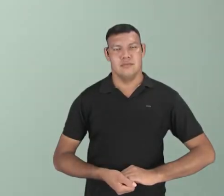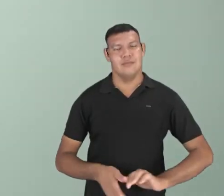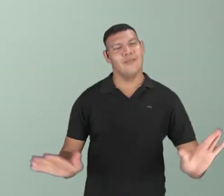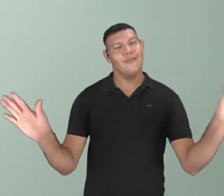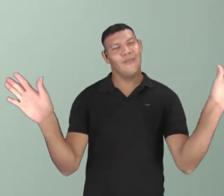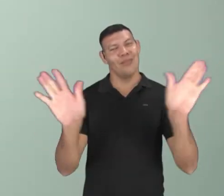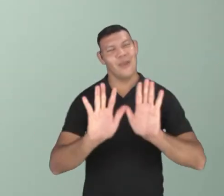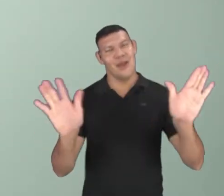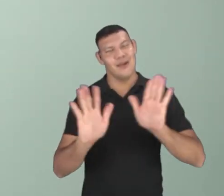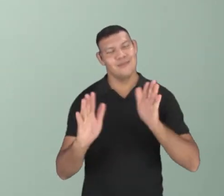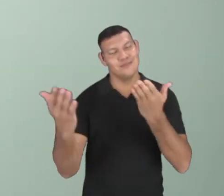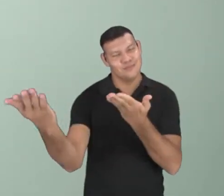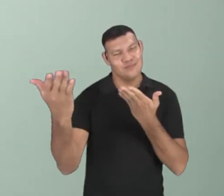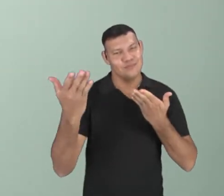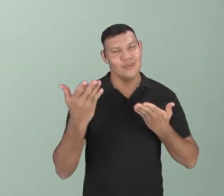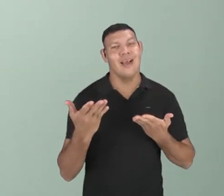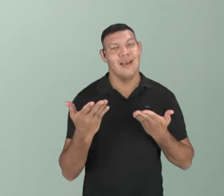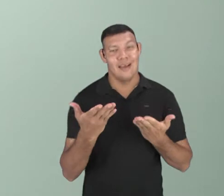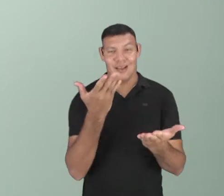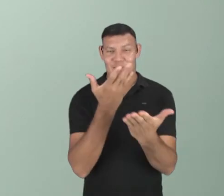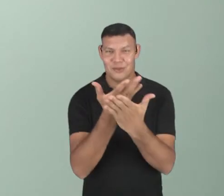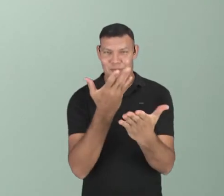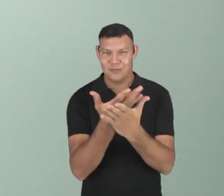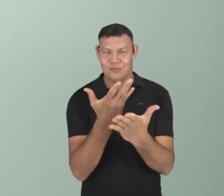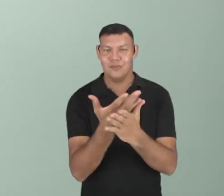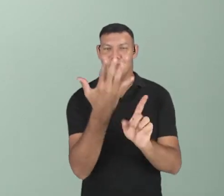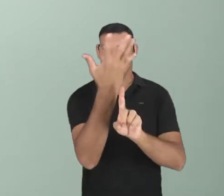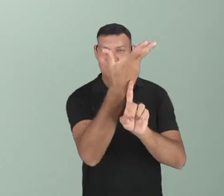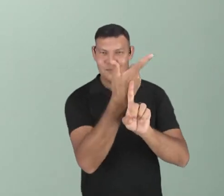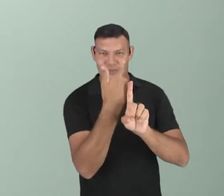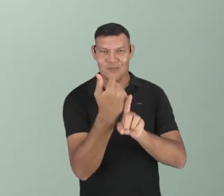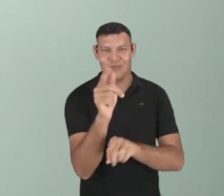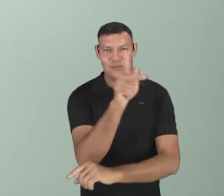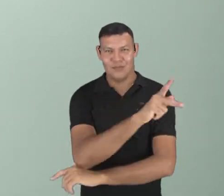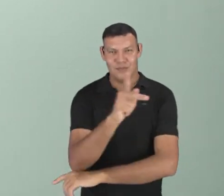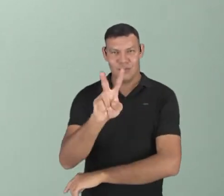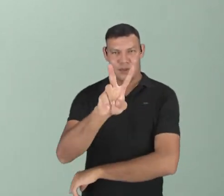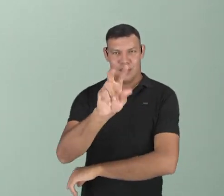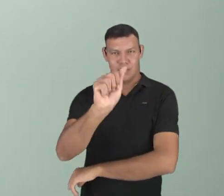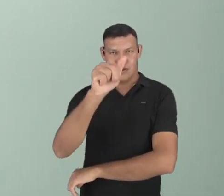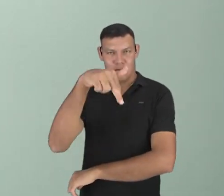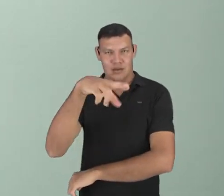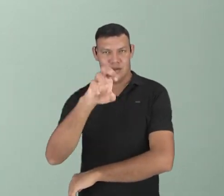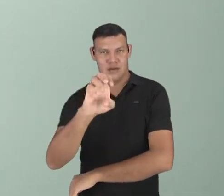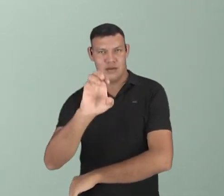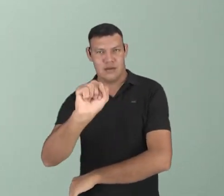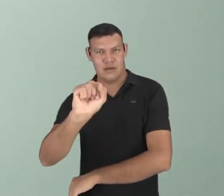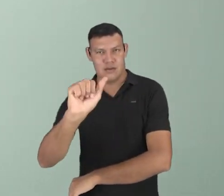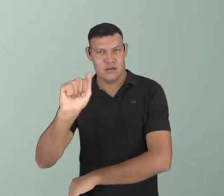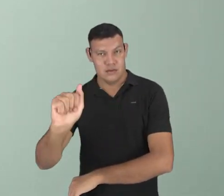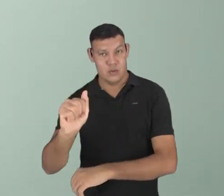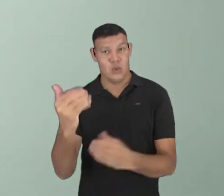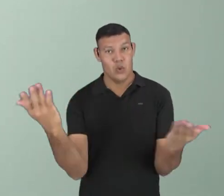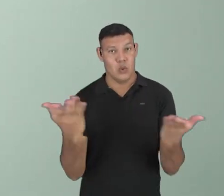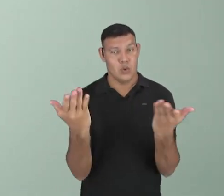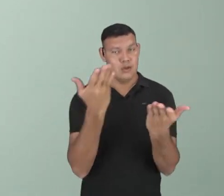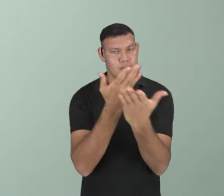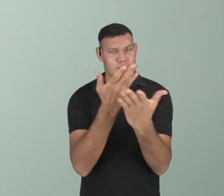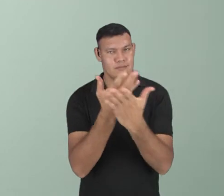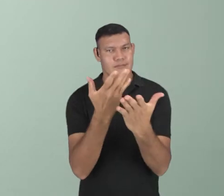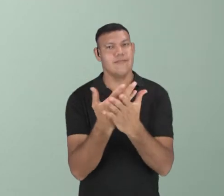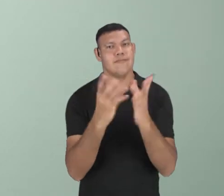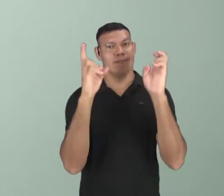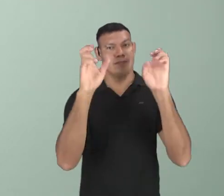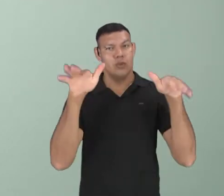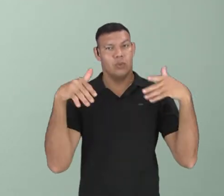o Olá seja muito bem-vindo a mais uma aula de arte eu sou professora Vanessa E hoje nós vamos estudar sobre a